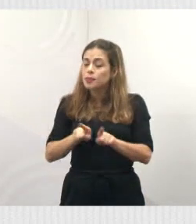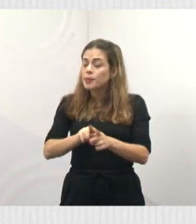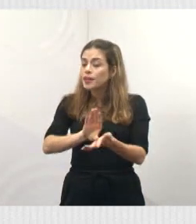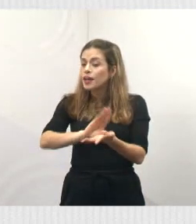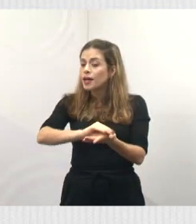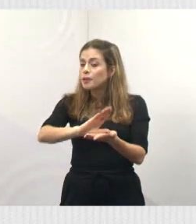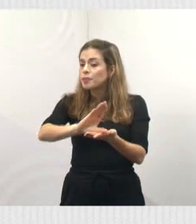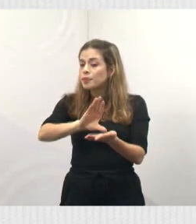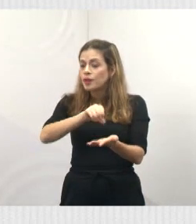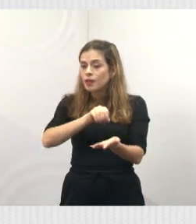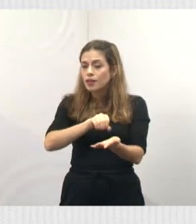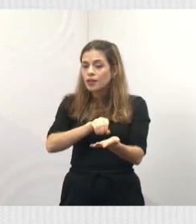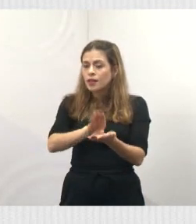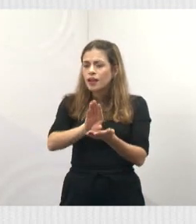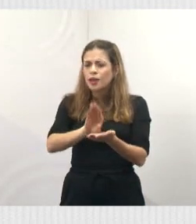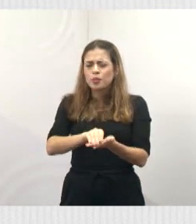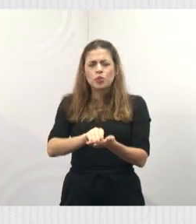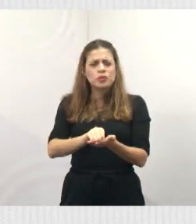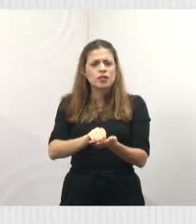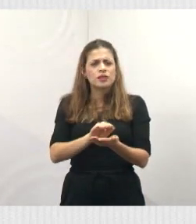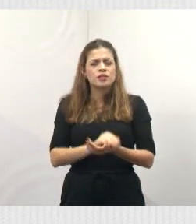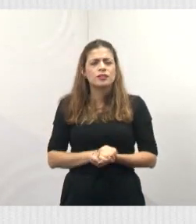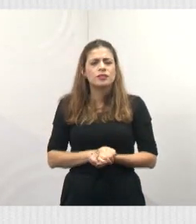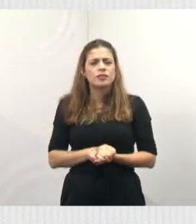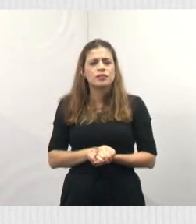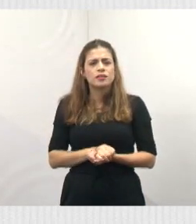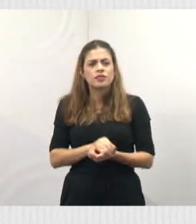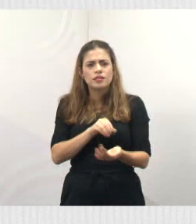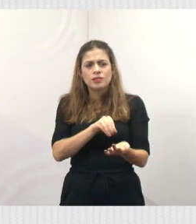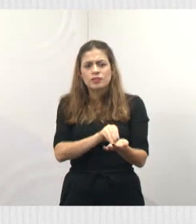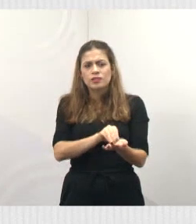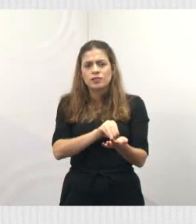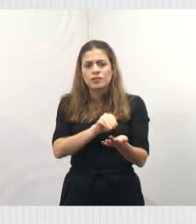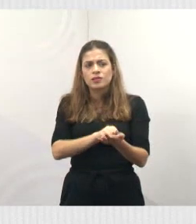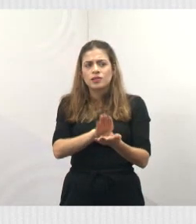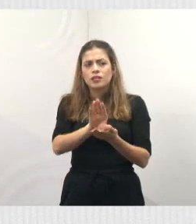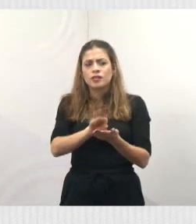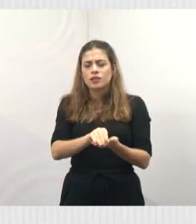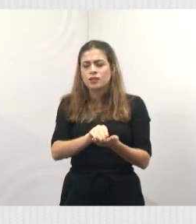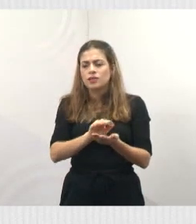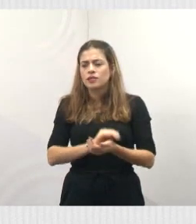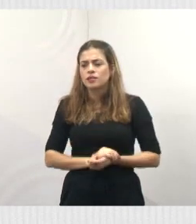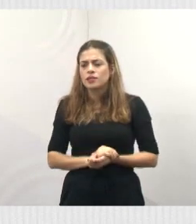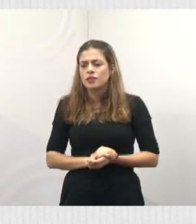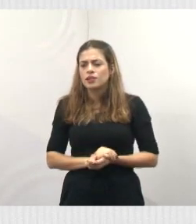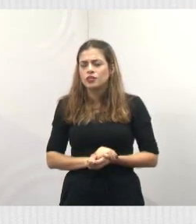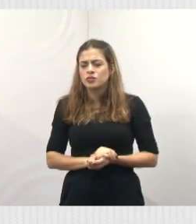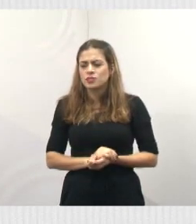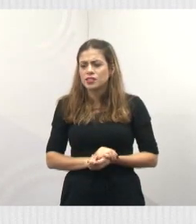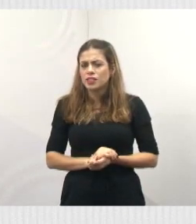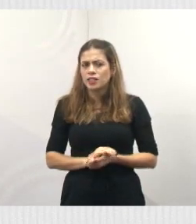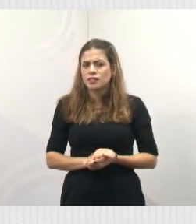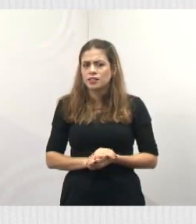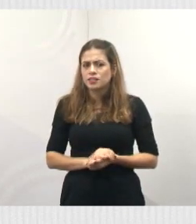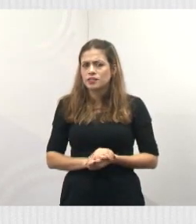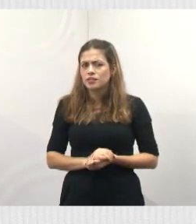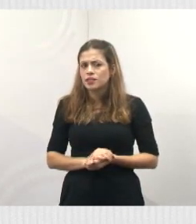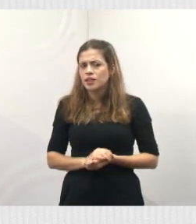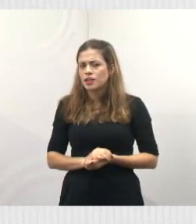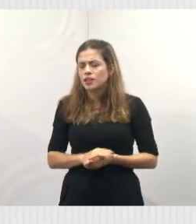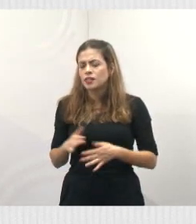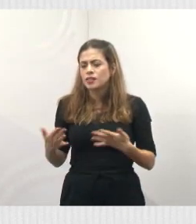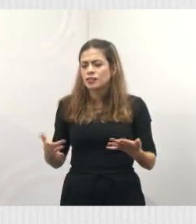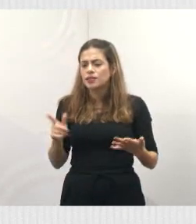Não sei de onde alguns conselheiros do Tribunal de Contas entenderam que os ocupantes de cargos de confiança precisam ter